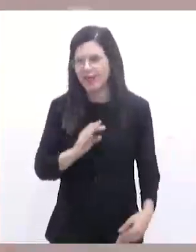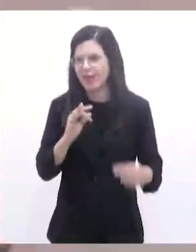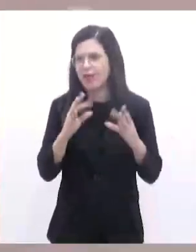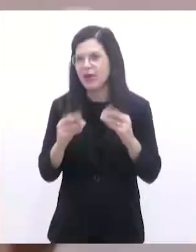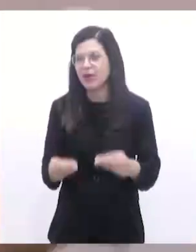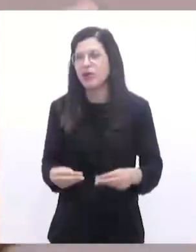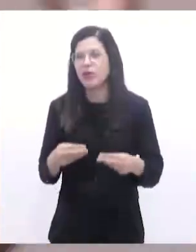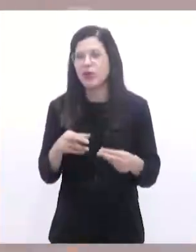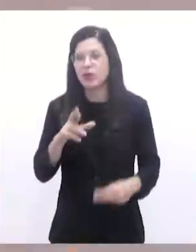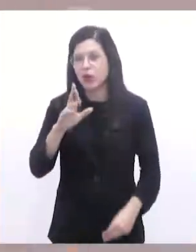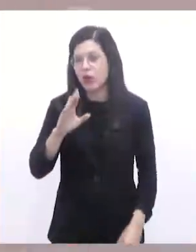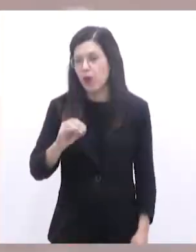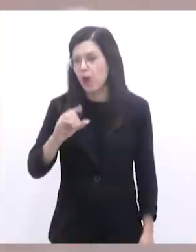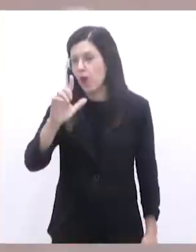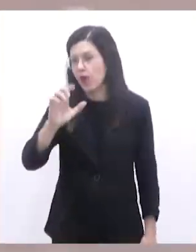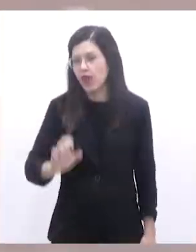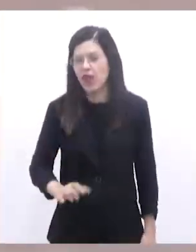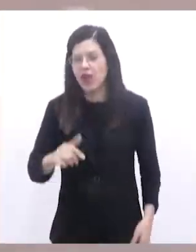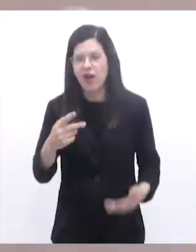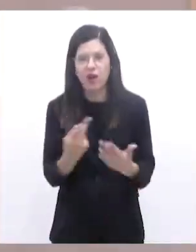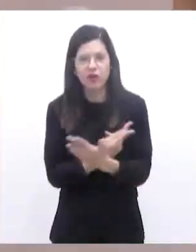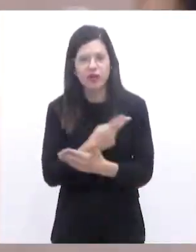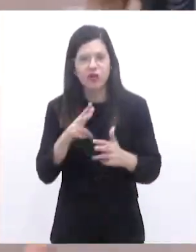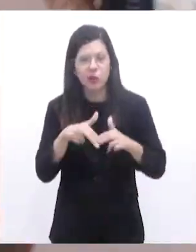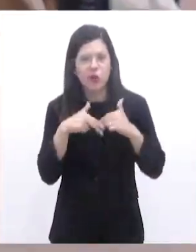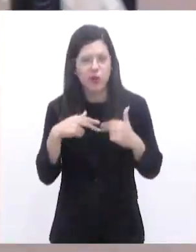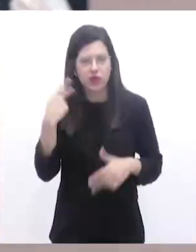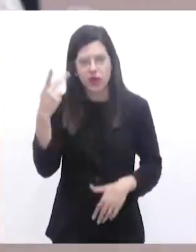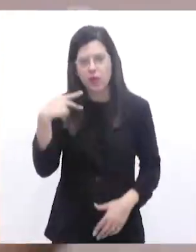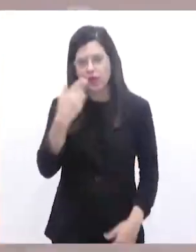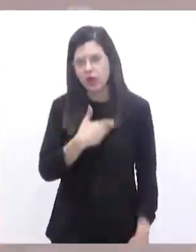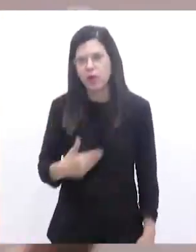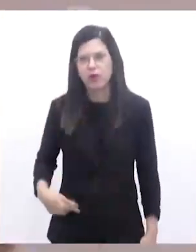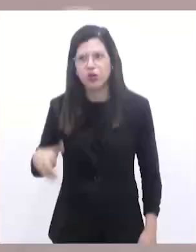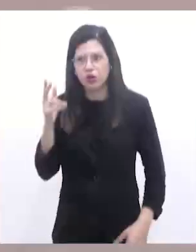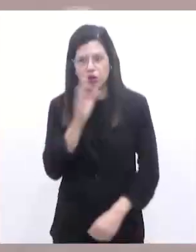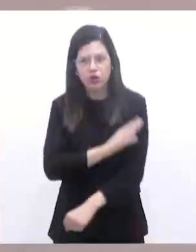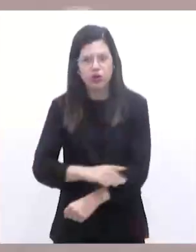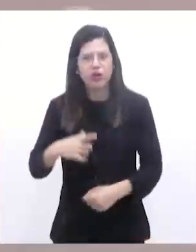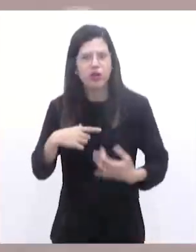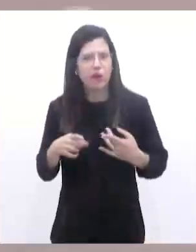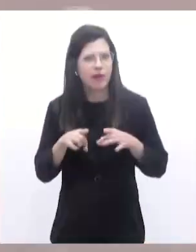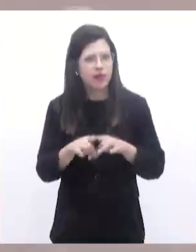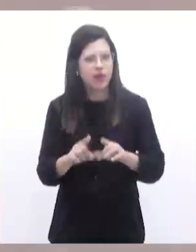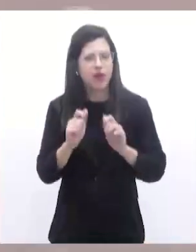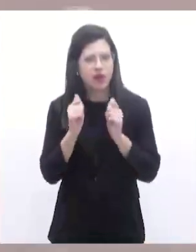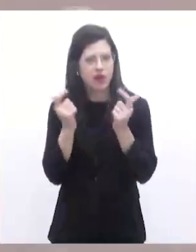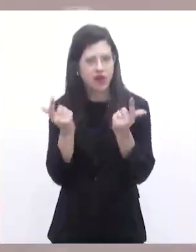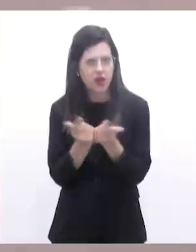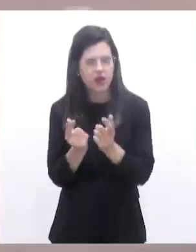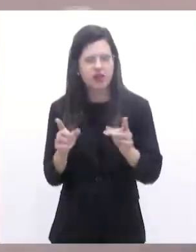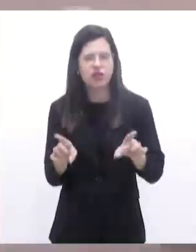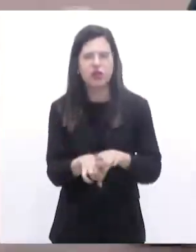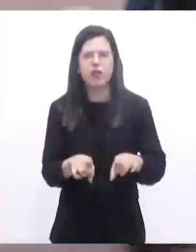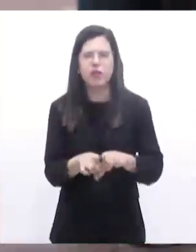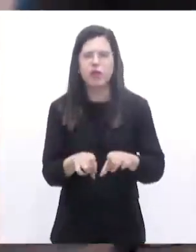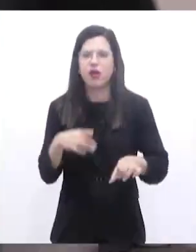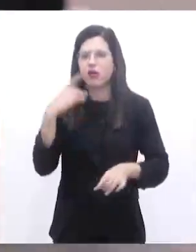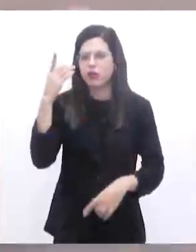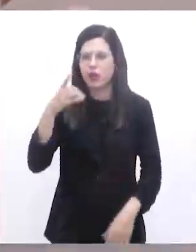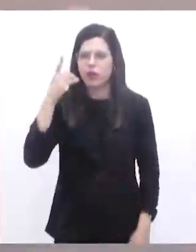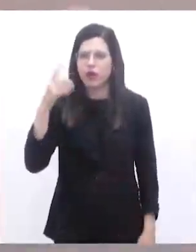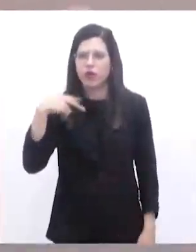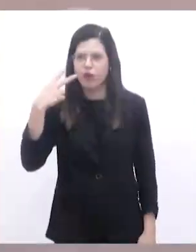por conta das políticas públicas de cultura, firmar parcerias não só com a Alerj, mas como com